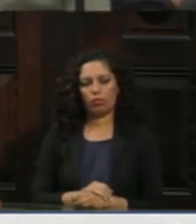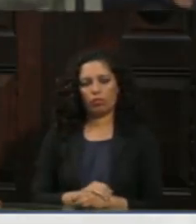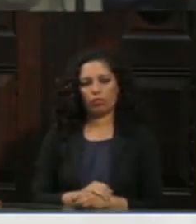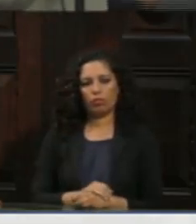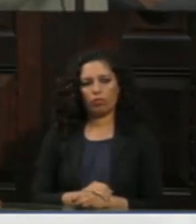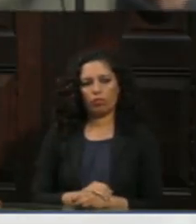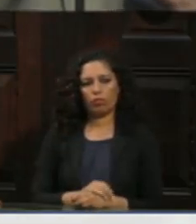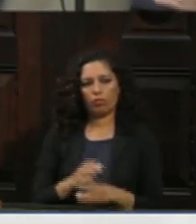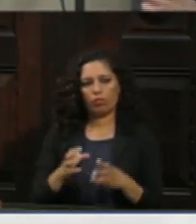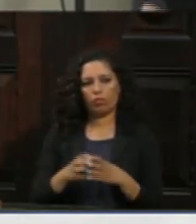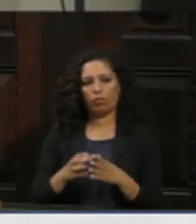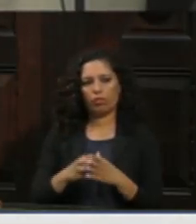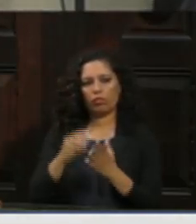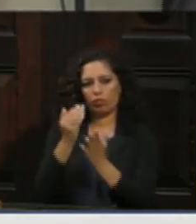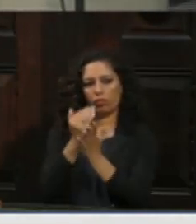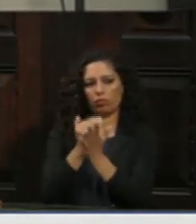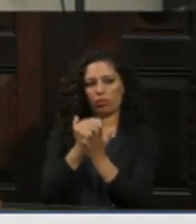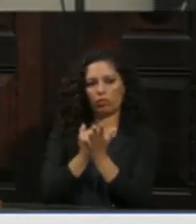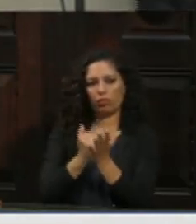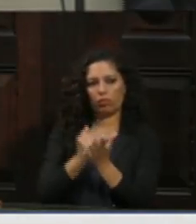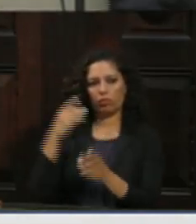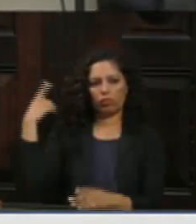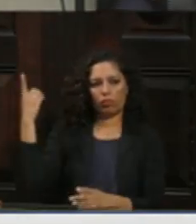Parecer favorável, presidente.